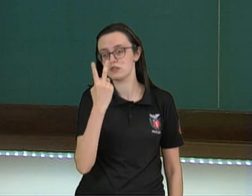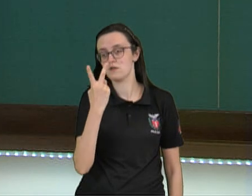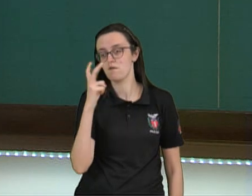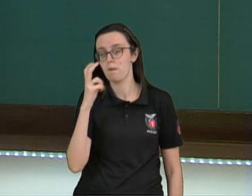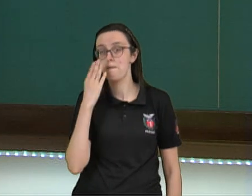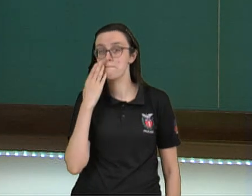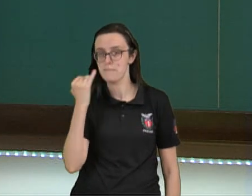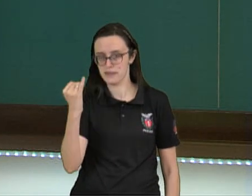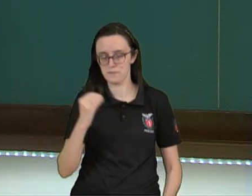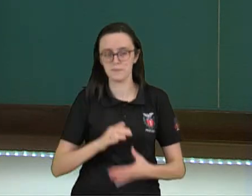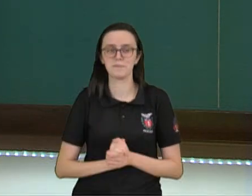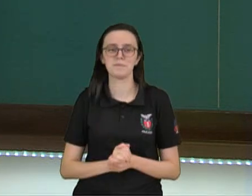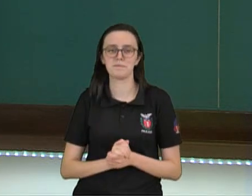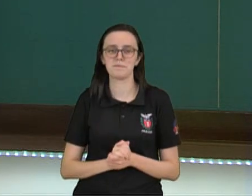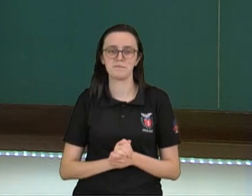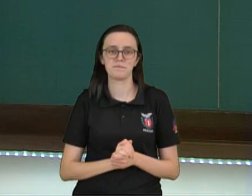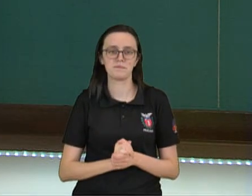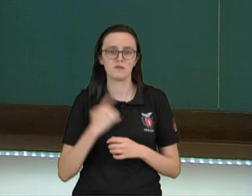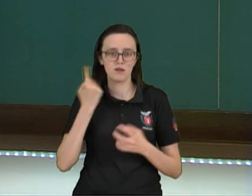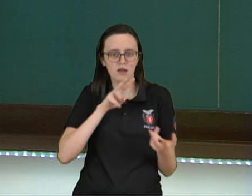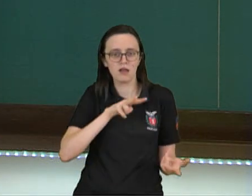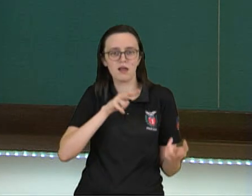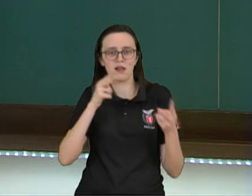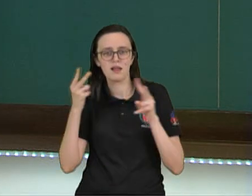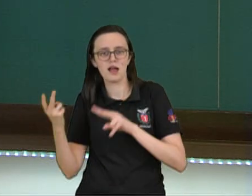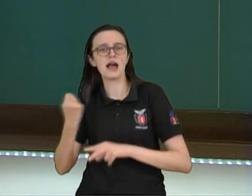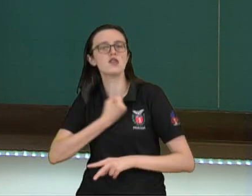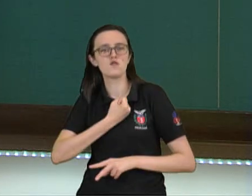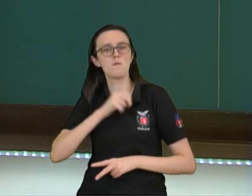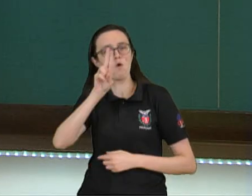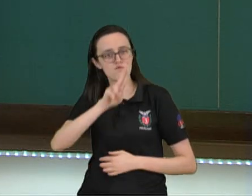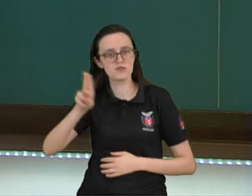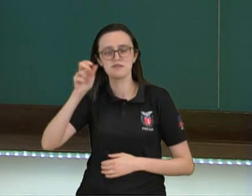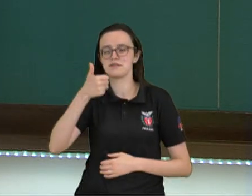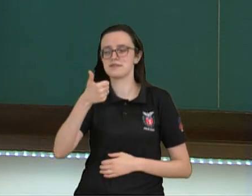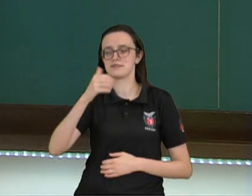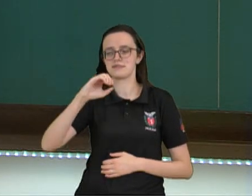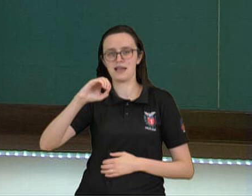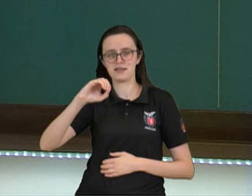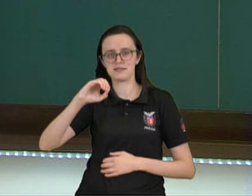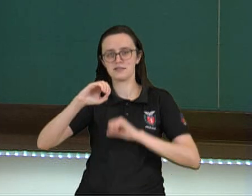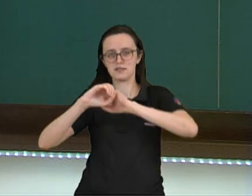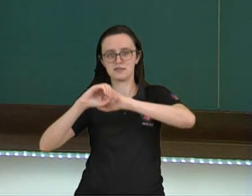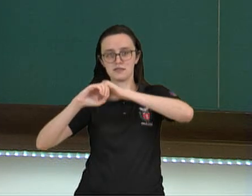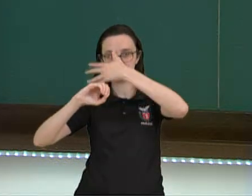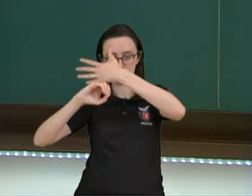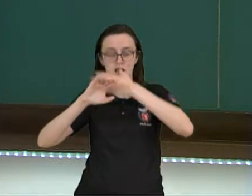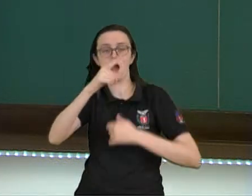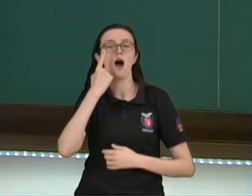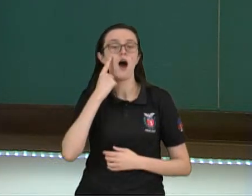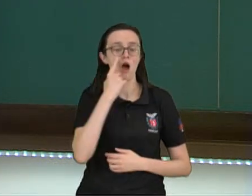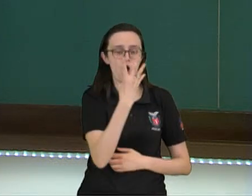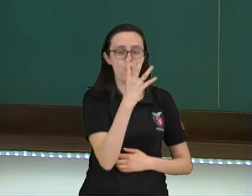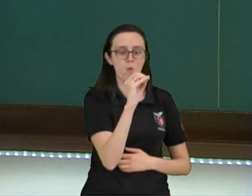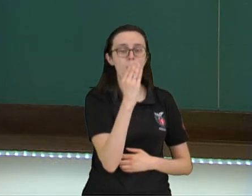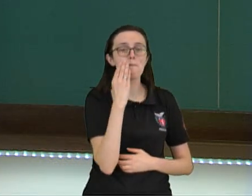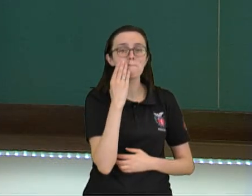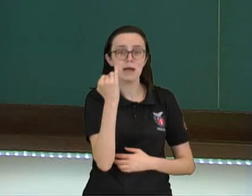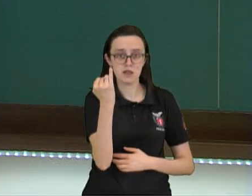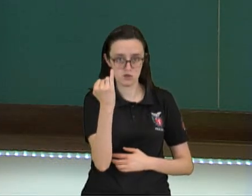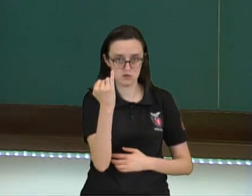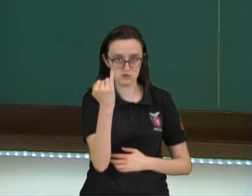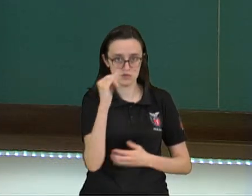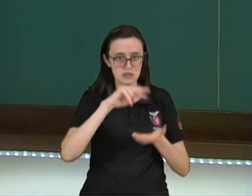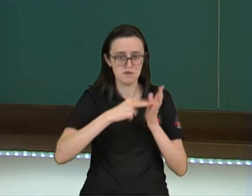1,325 bilhão. Então, vamos transformar esses números em notação científica, gente. 40 bilhões, você escreve o número 40